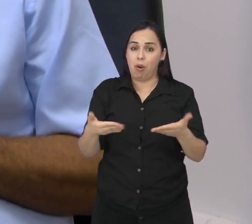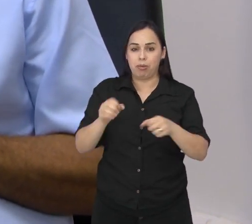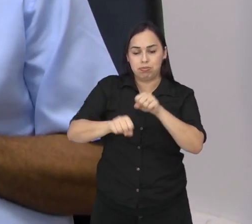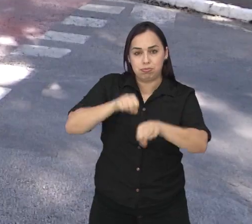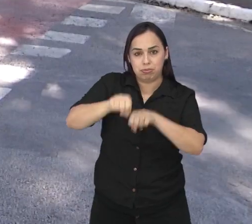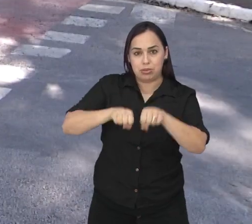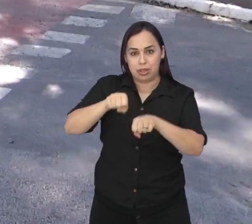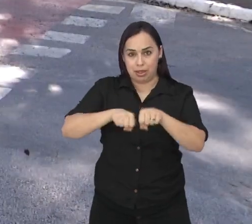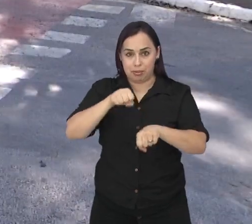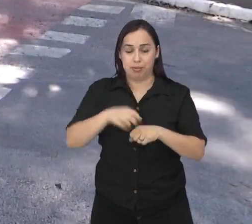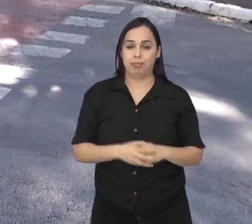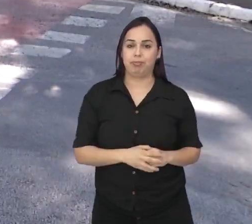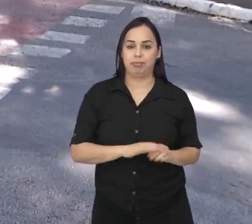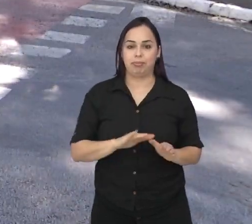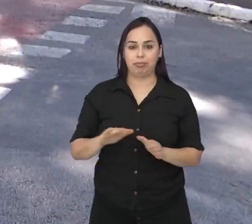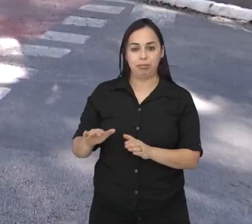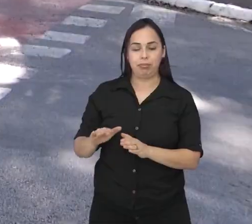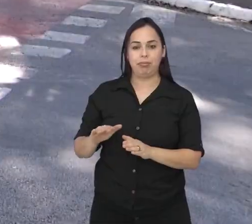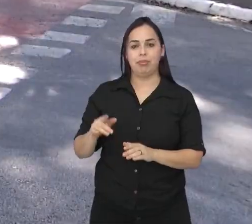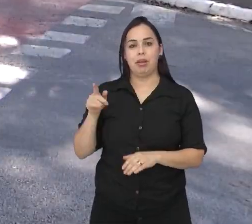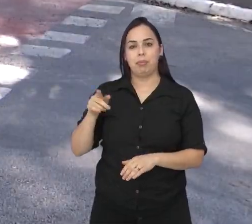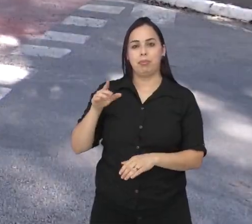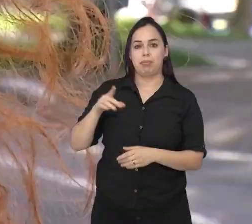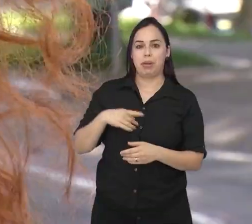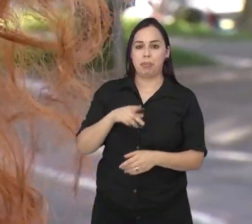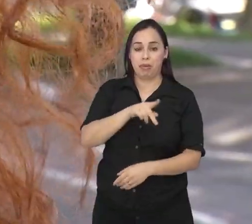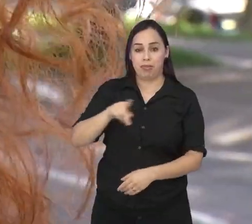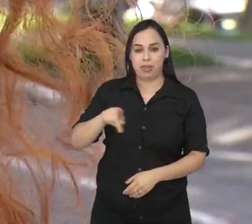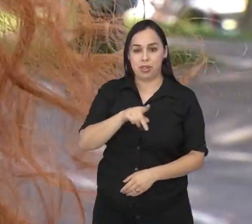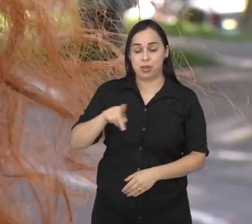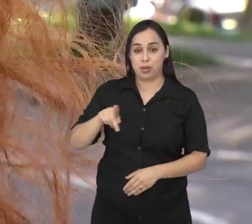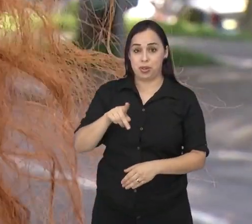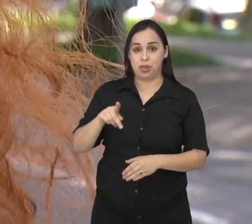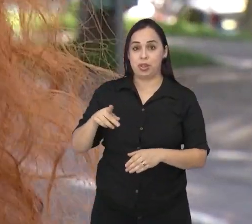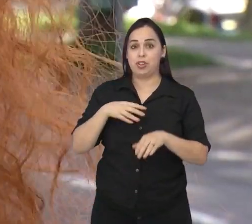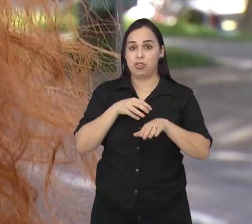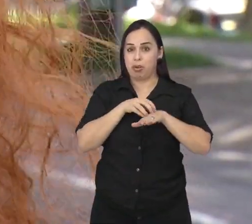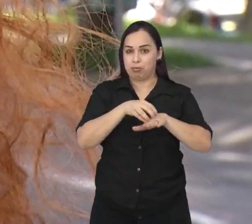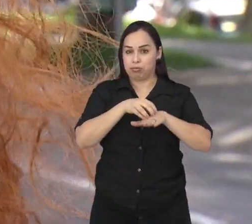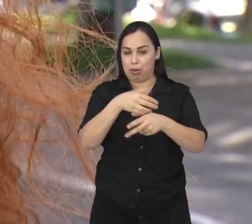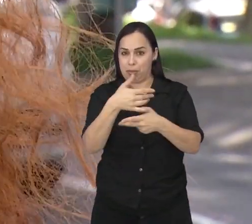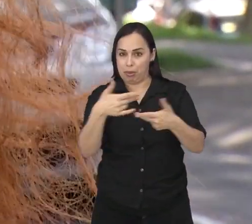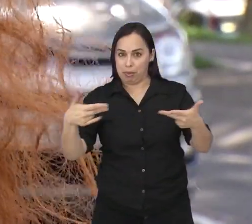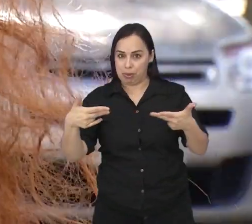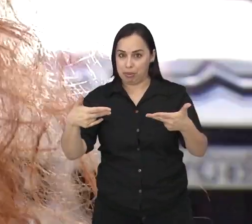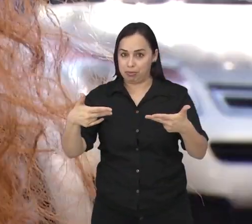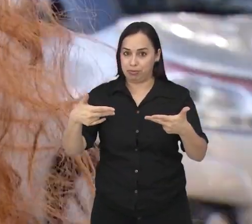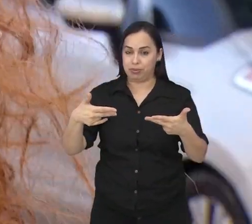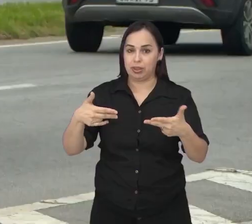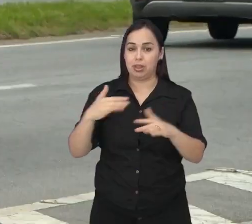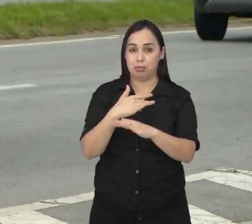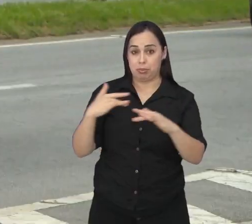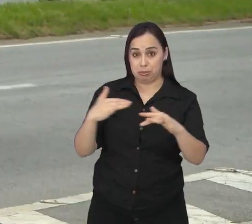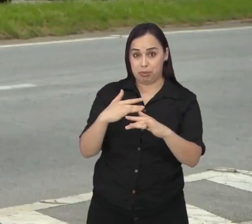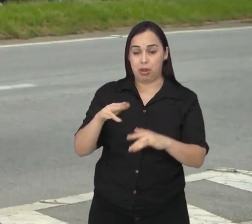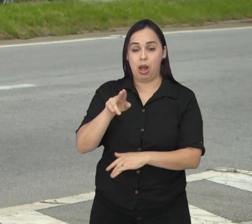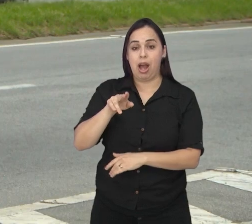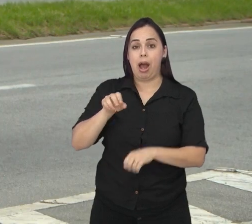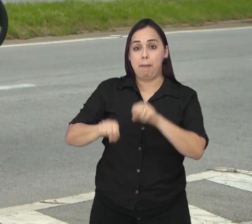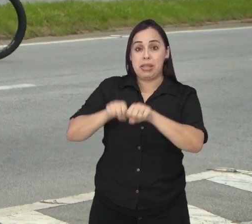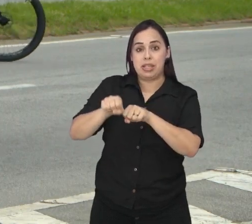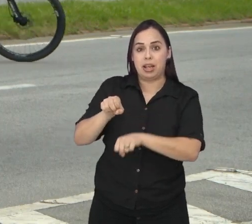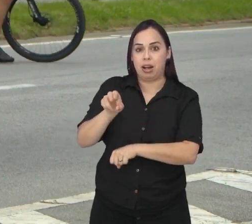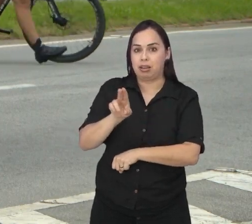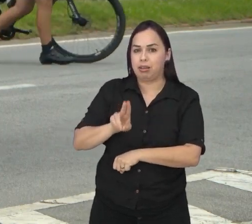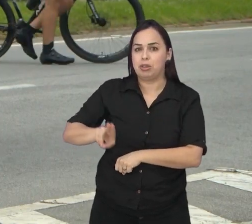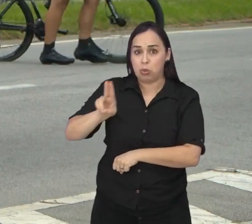pedestre, né? Para a doutora em Planejamento Urbano e Regional e professora de Mobilidade Urbana, Aline Costa, o uso de bicicletas é